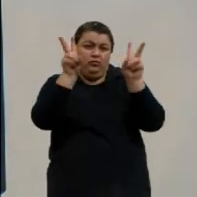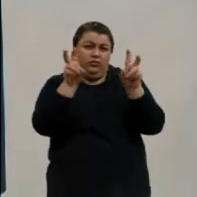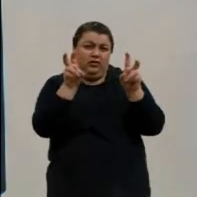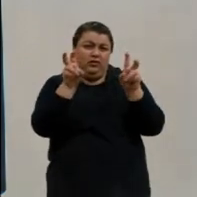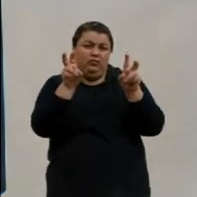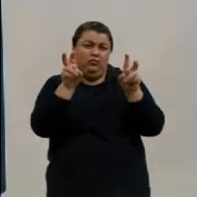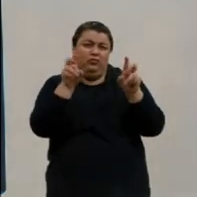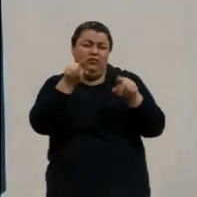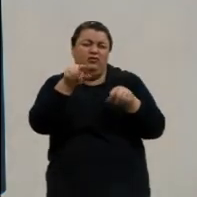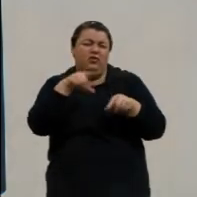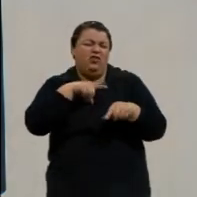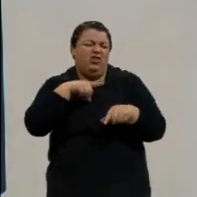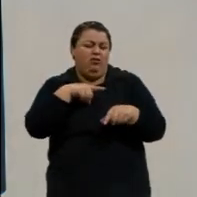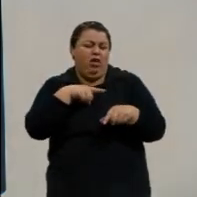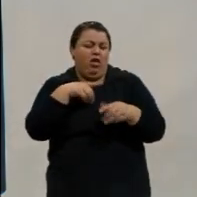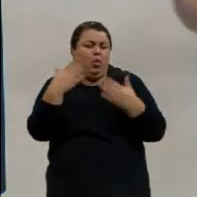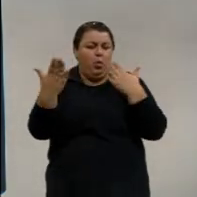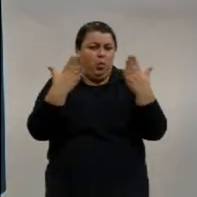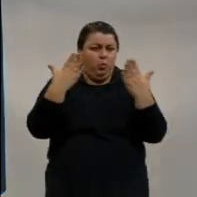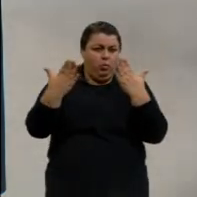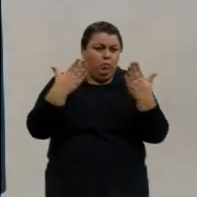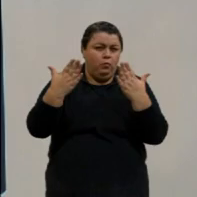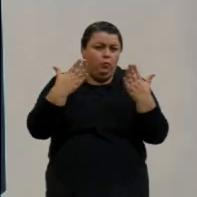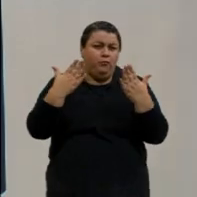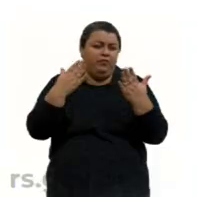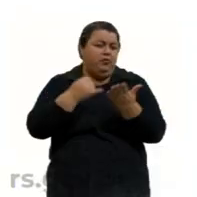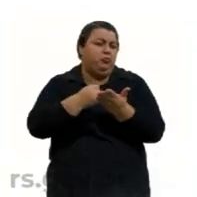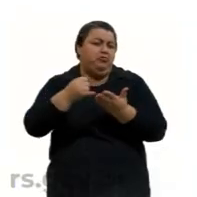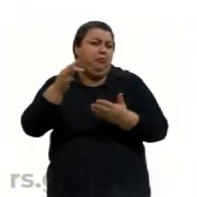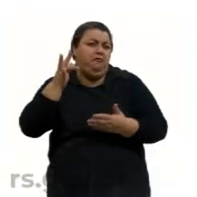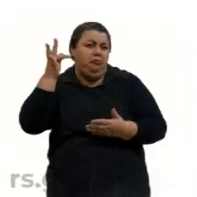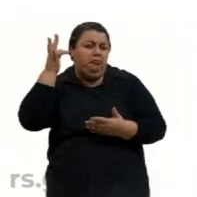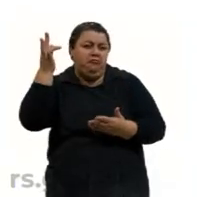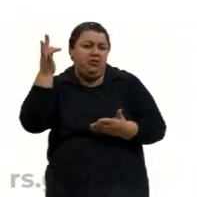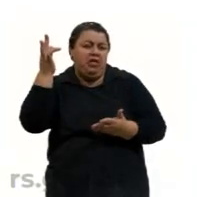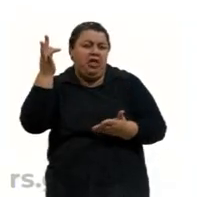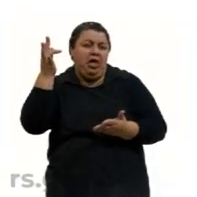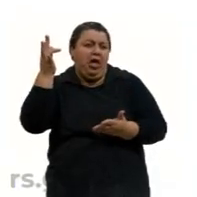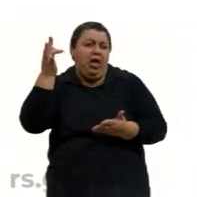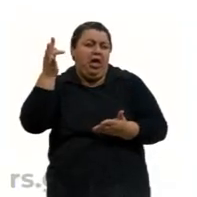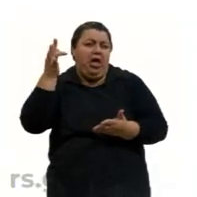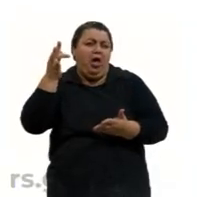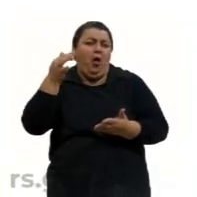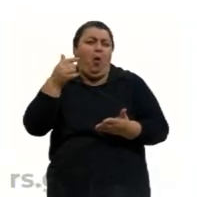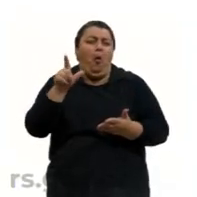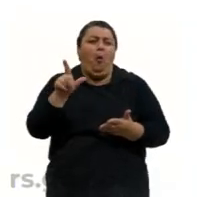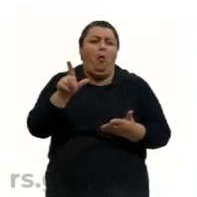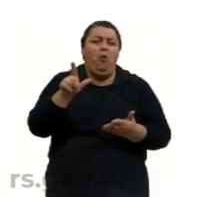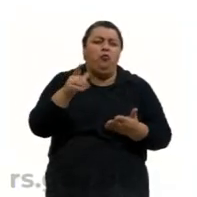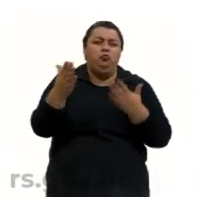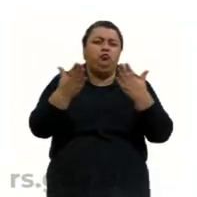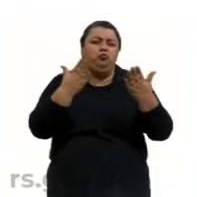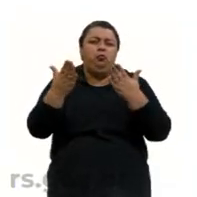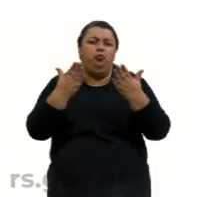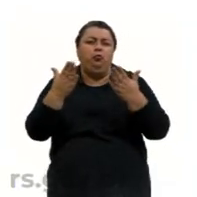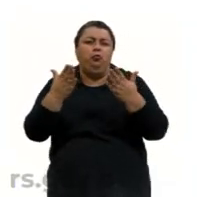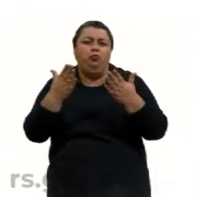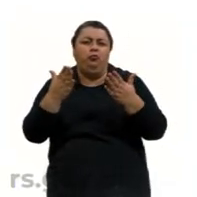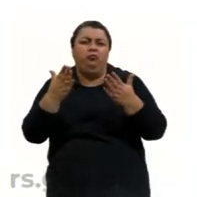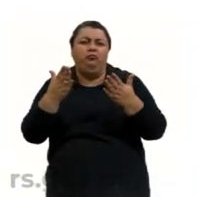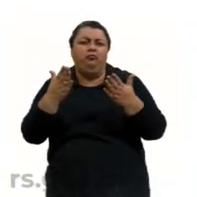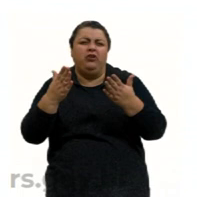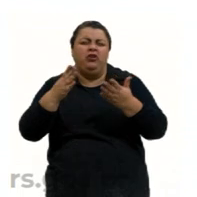então por exemplo se você tiver uma dúvida sobre introdução à filosofia tirar uma dúvida sobre Idade Média tiver uma dúvida sobre